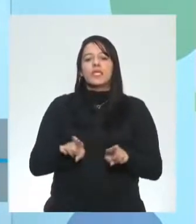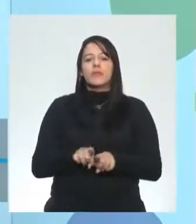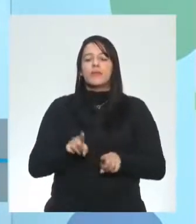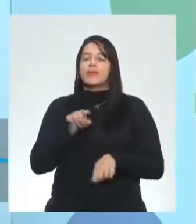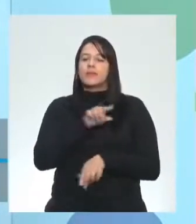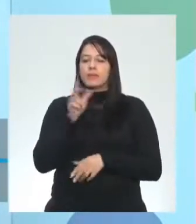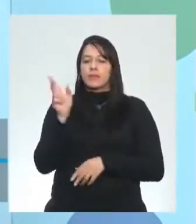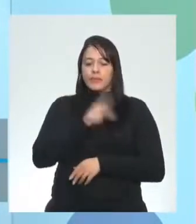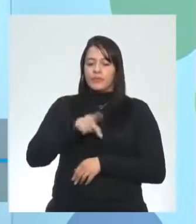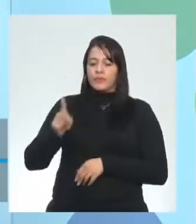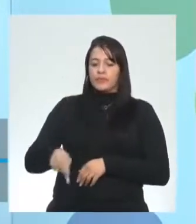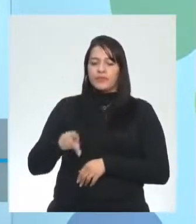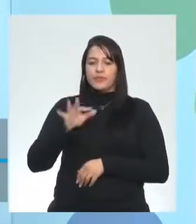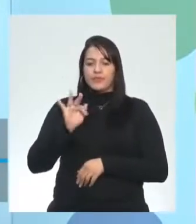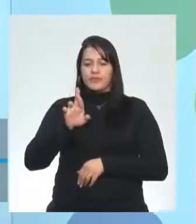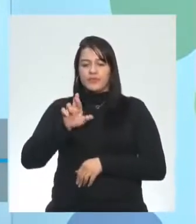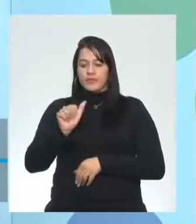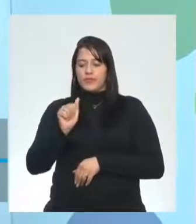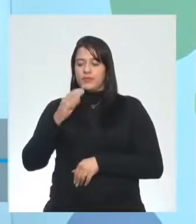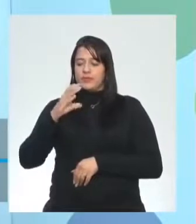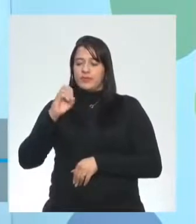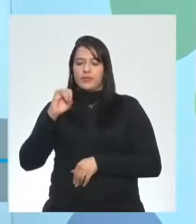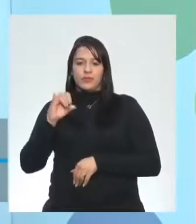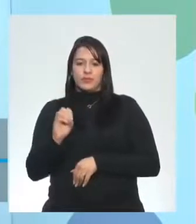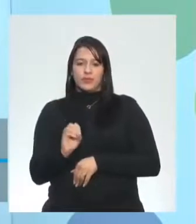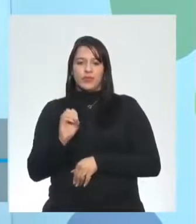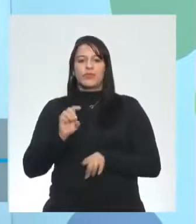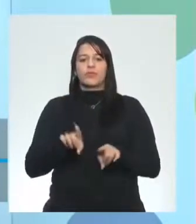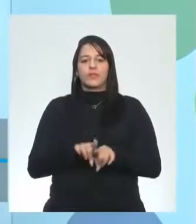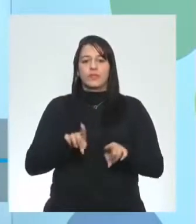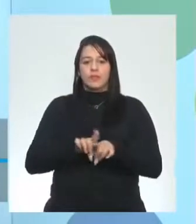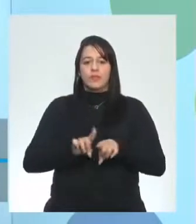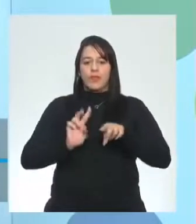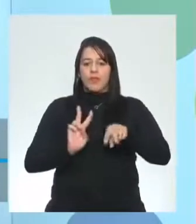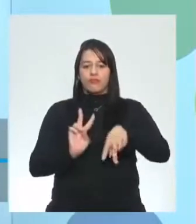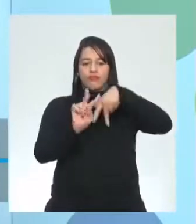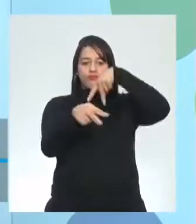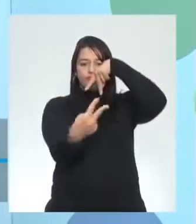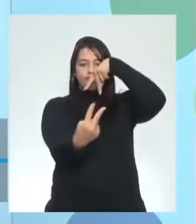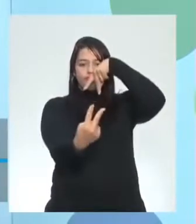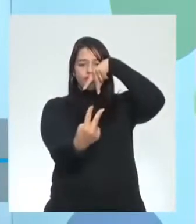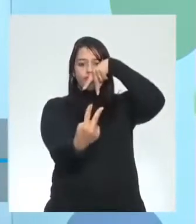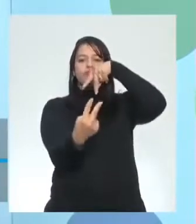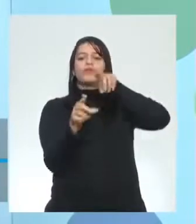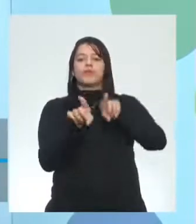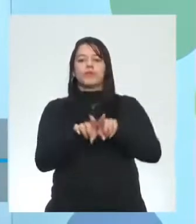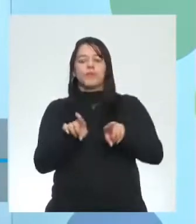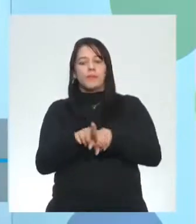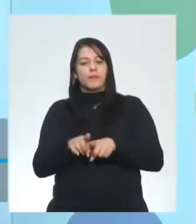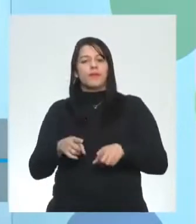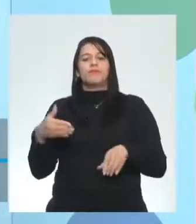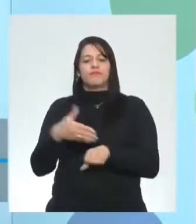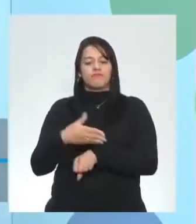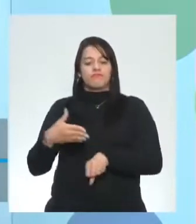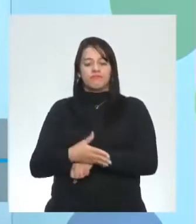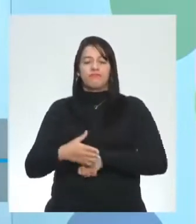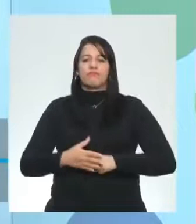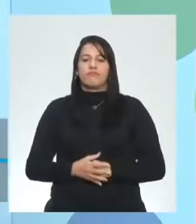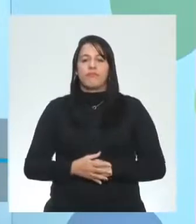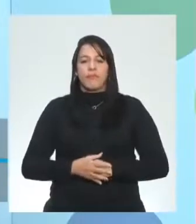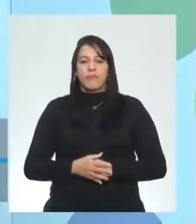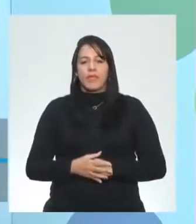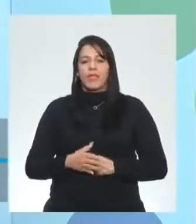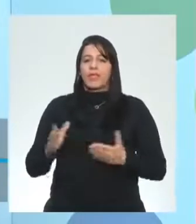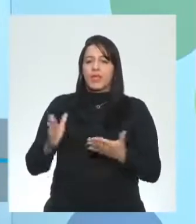Francisco, invertida, de forma invertida. O professor também aqui, Vinícius, participando com a gente. Ó, a direção